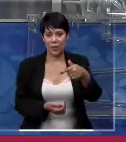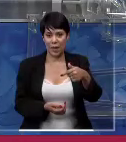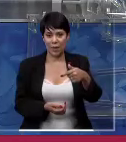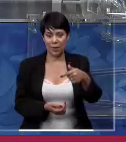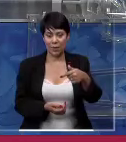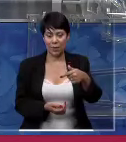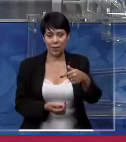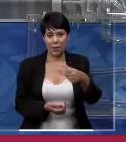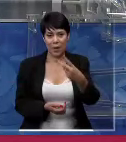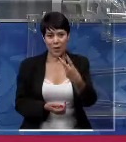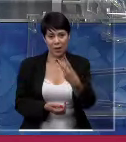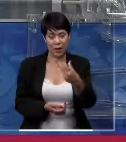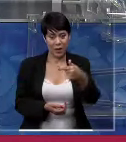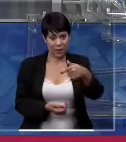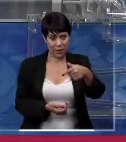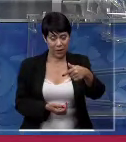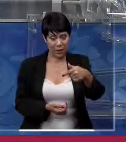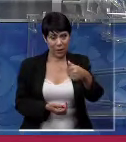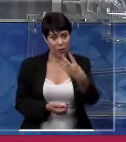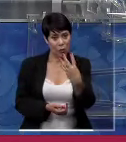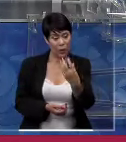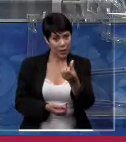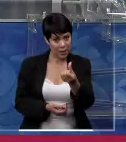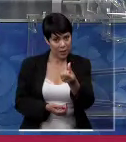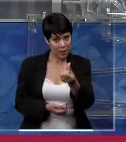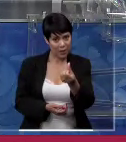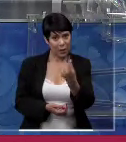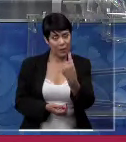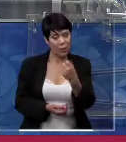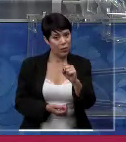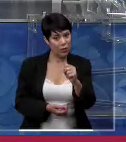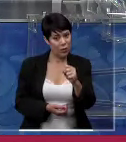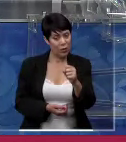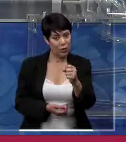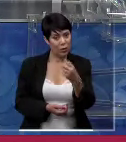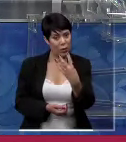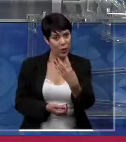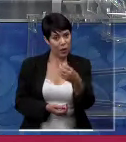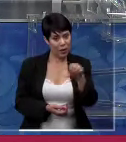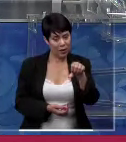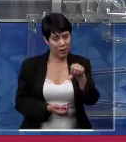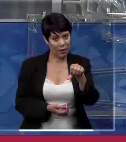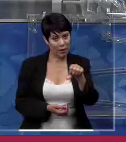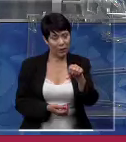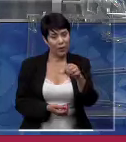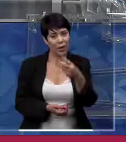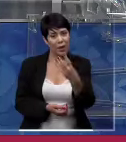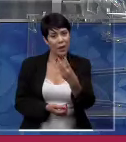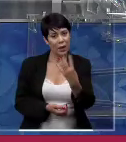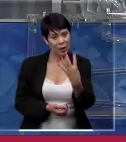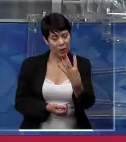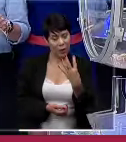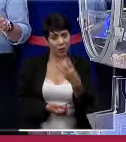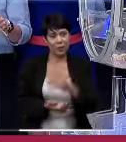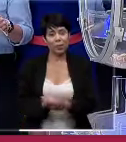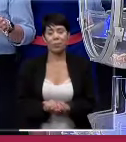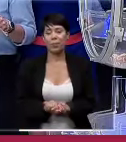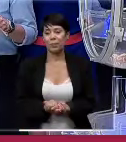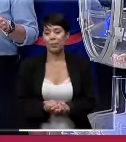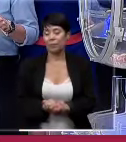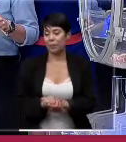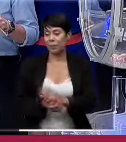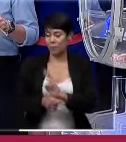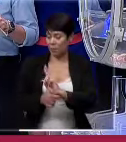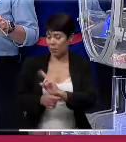27, 37, 46, 18, 49 e 34.